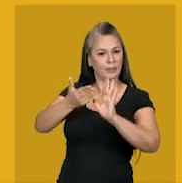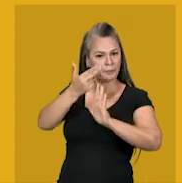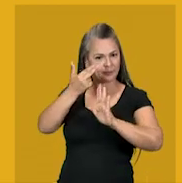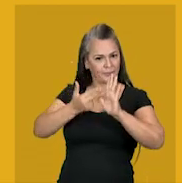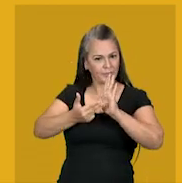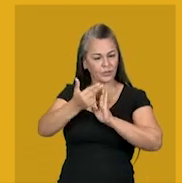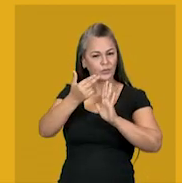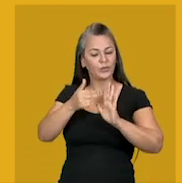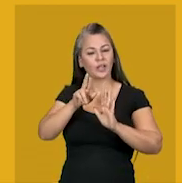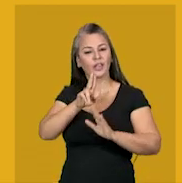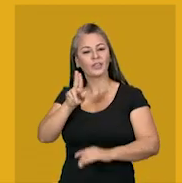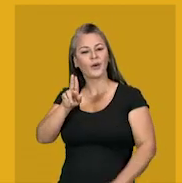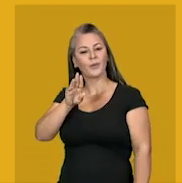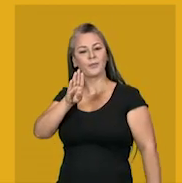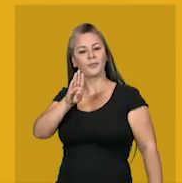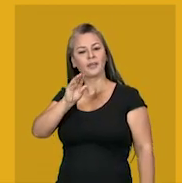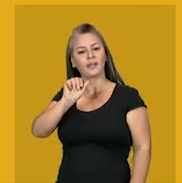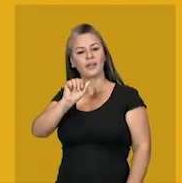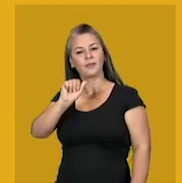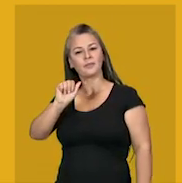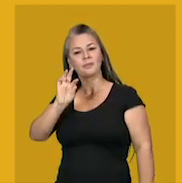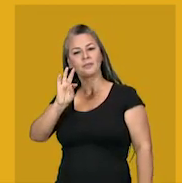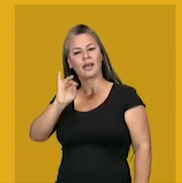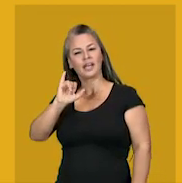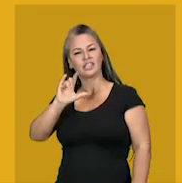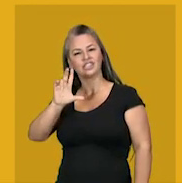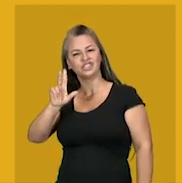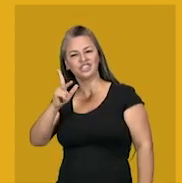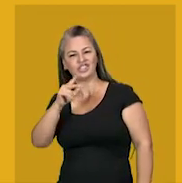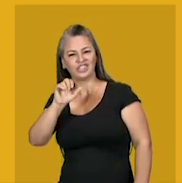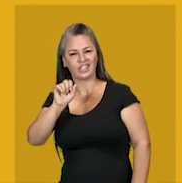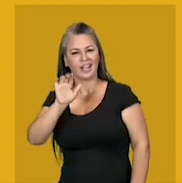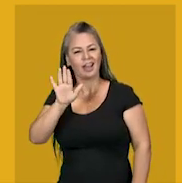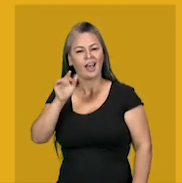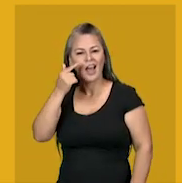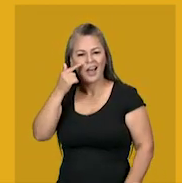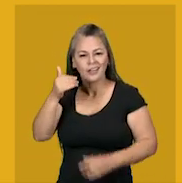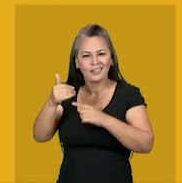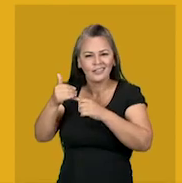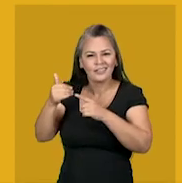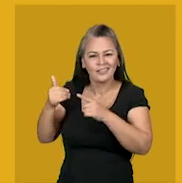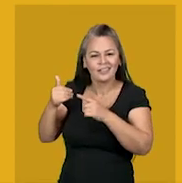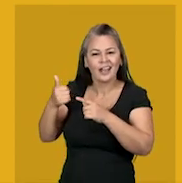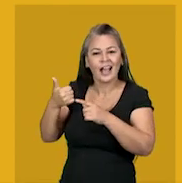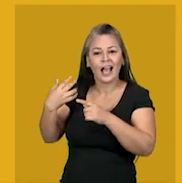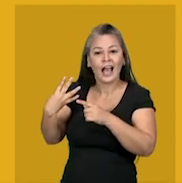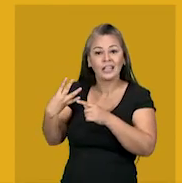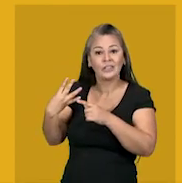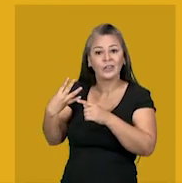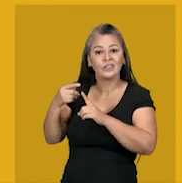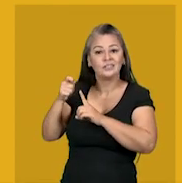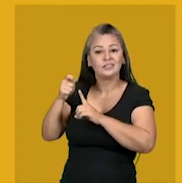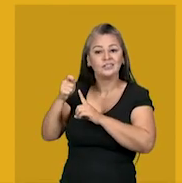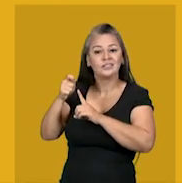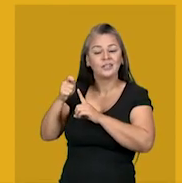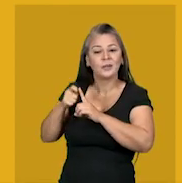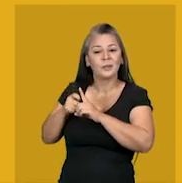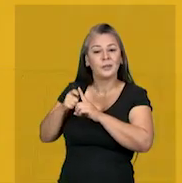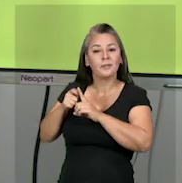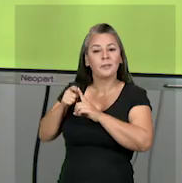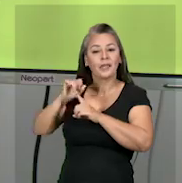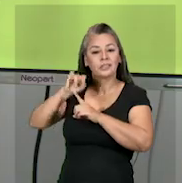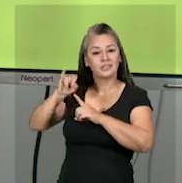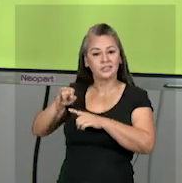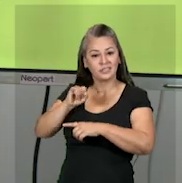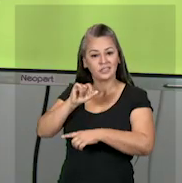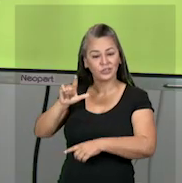Bastilha. Passou recentemente, né, agora em julho, 14 de julho, que é a queda da Bastilha, que foi o momento em que os revolucionários